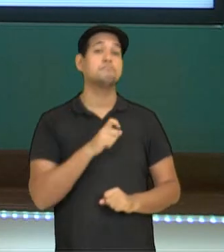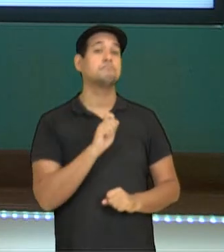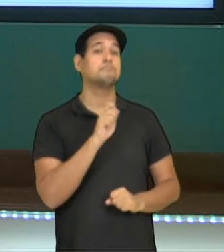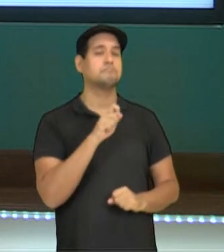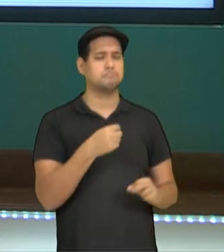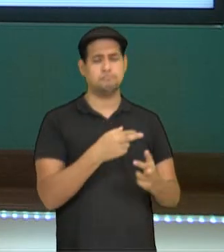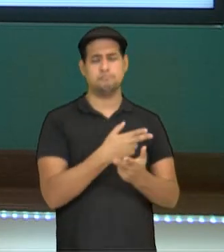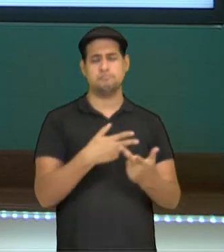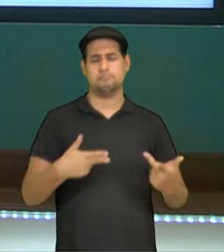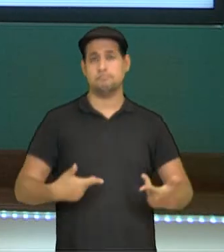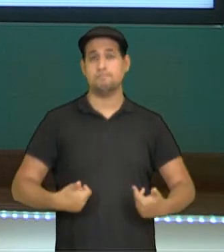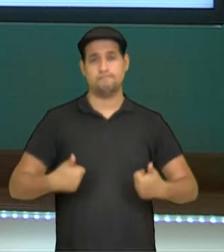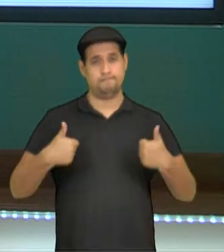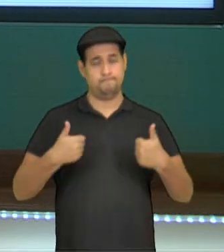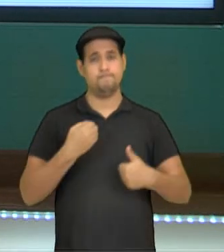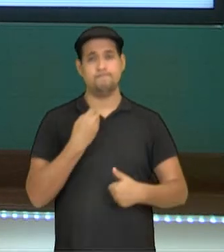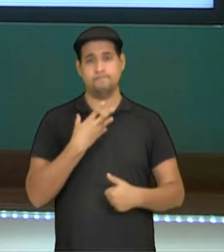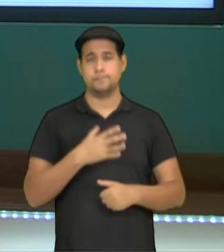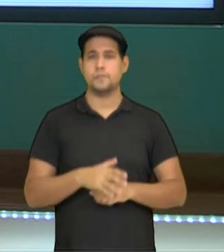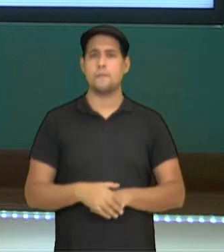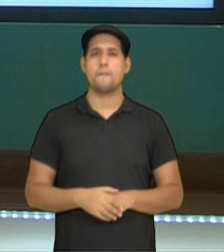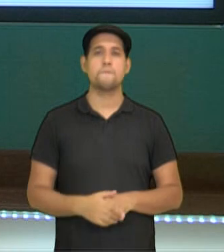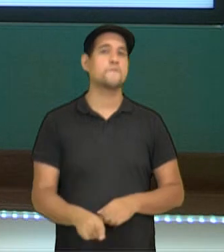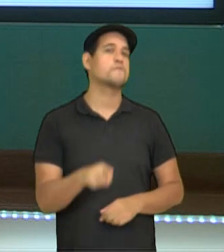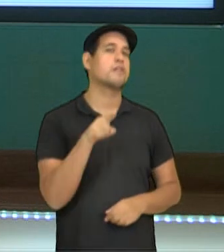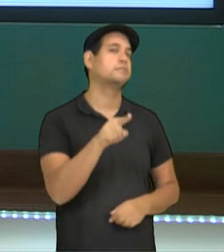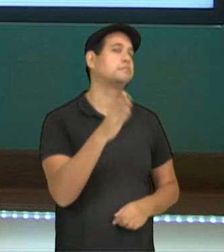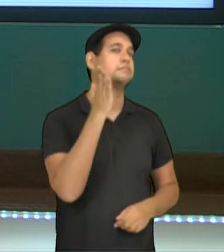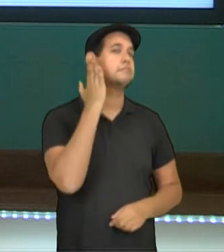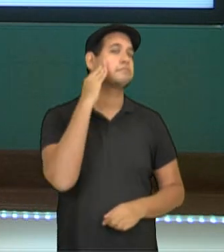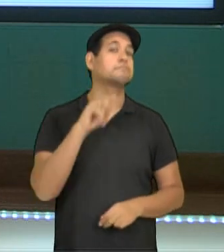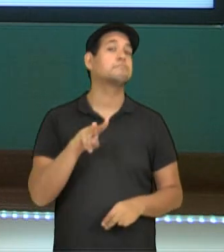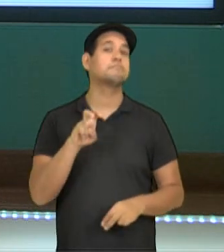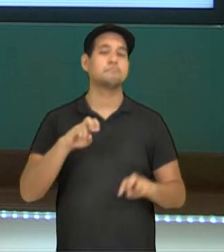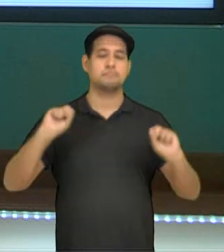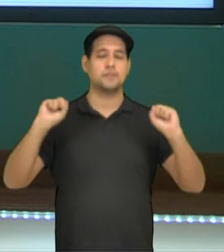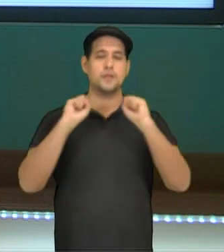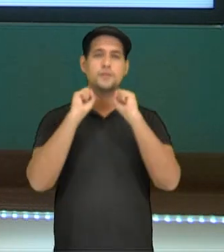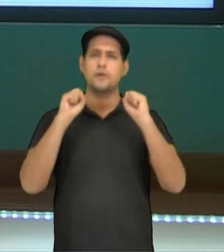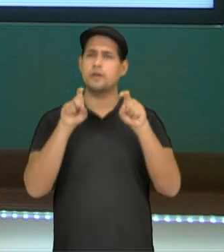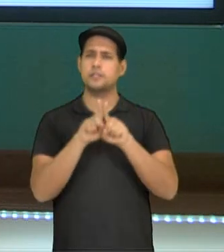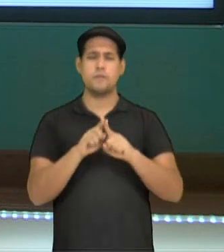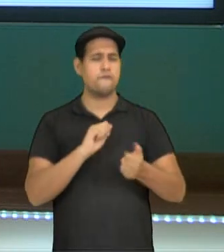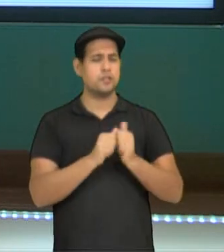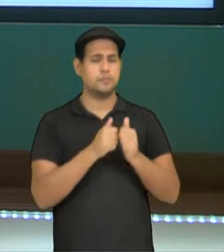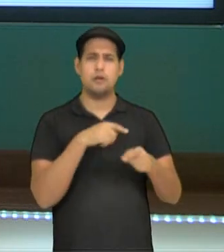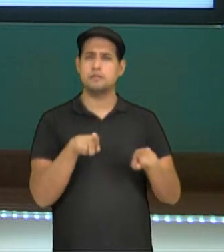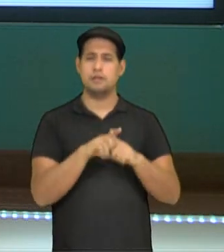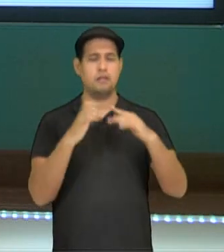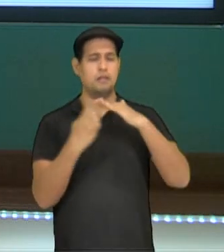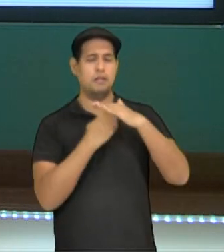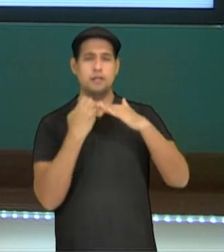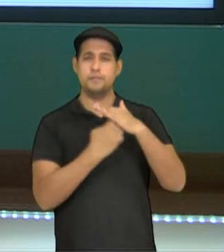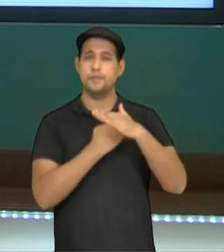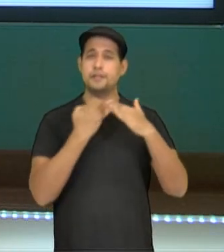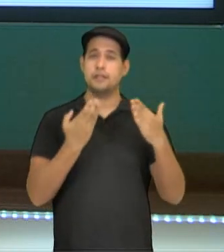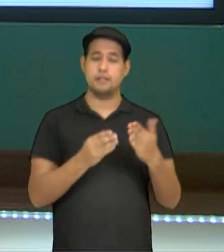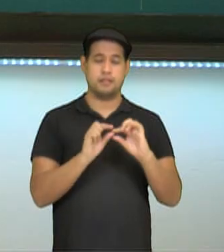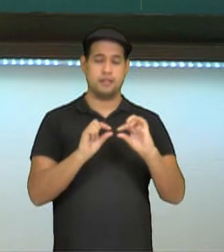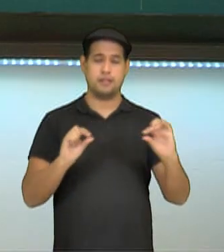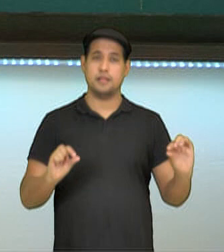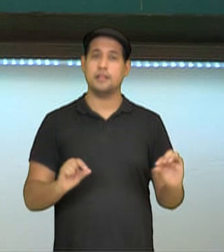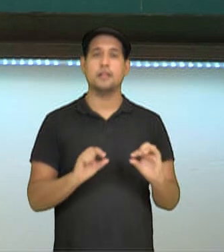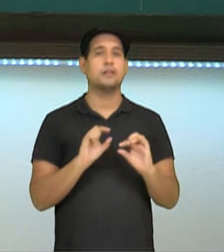muitos benefícios, tá? Para vocês saberem um pouquinho mais sobre esporte, espetáculo e futebol empresa, tá aí nesse link,